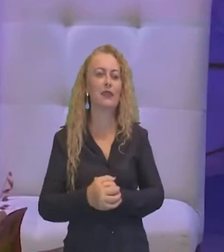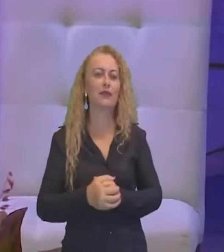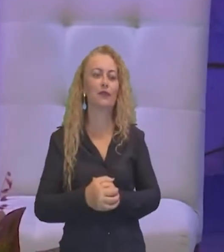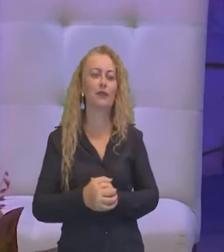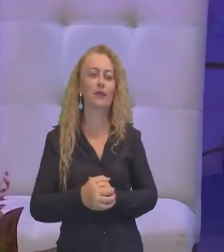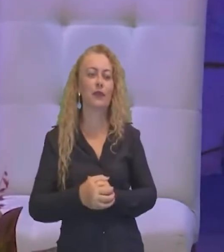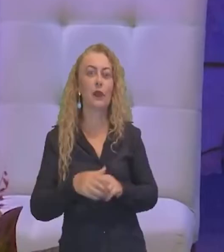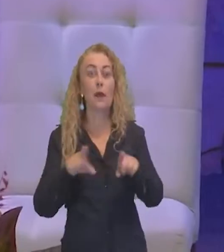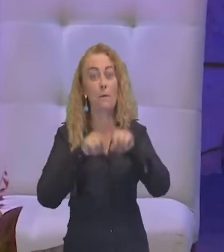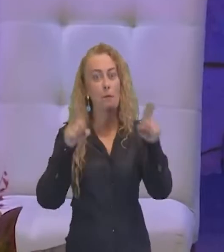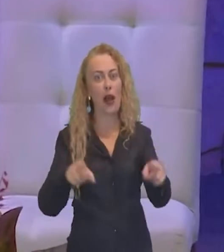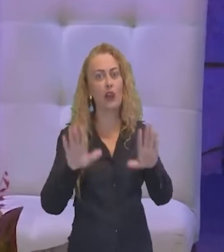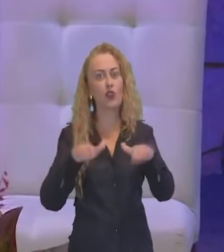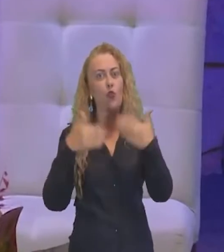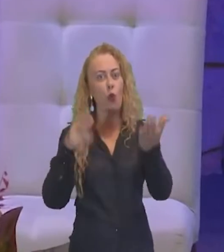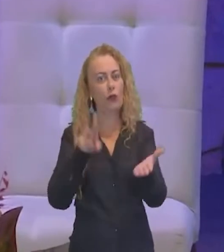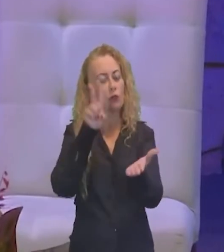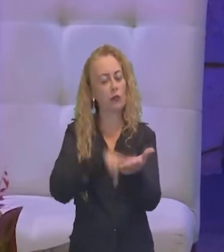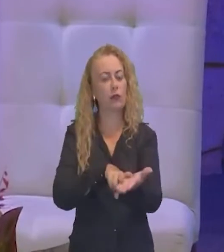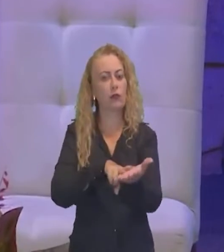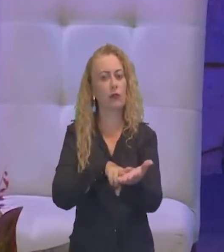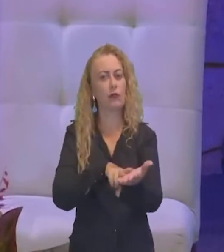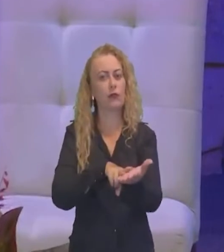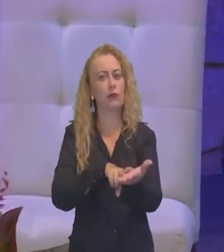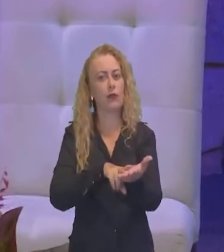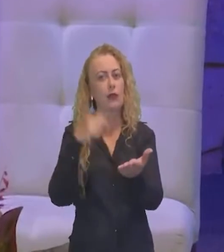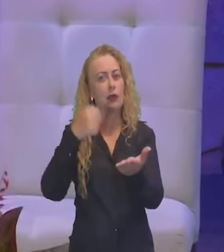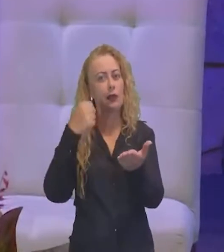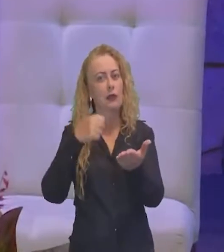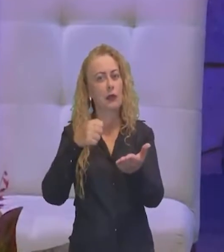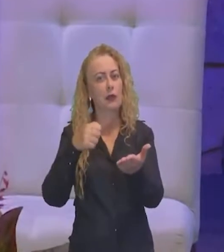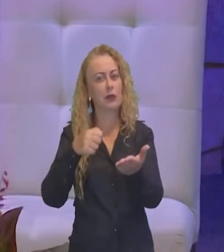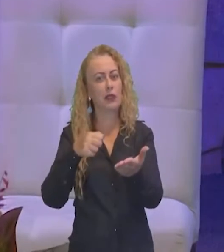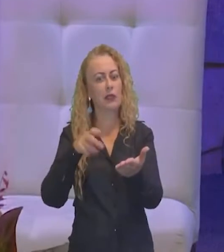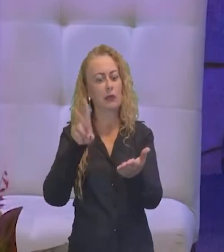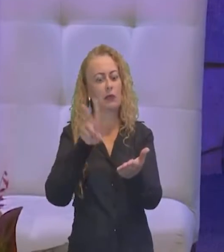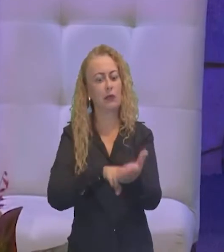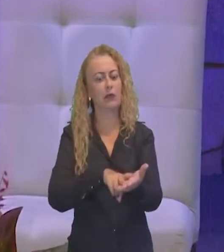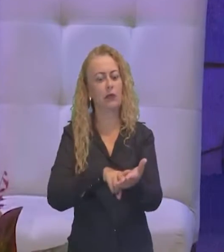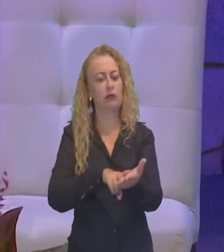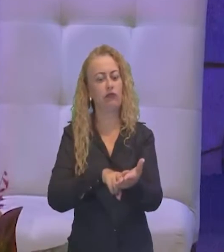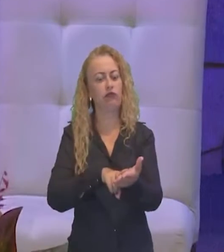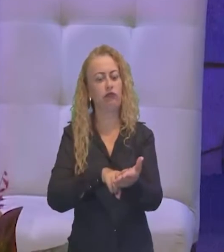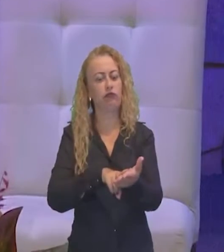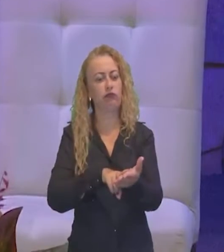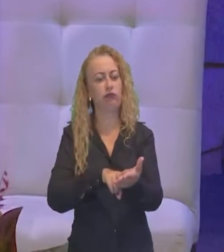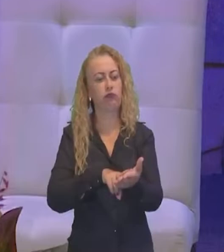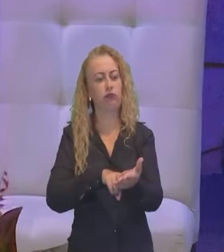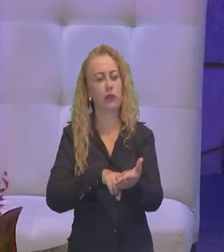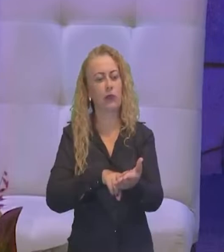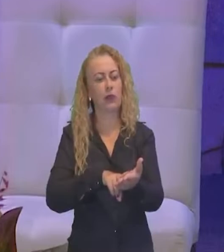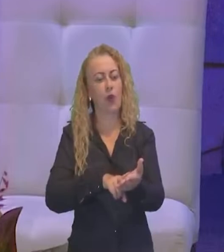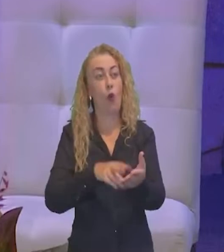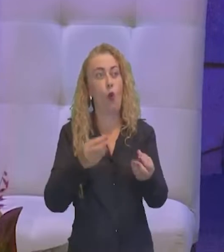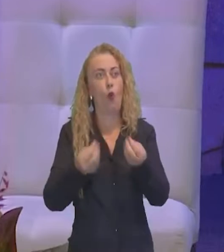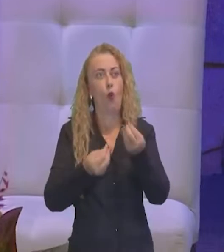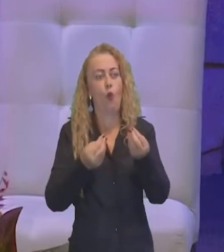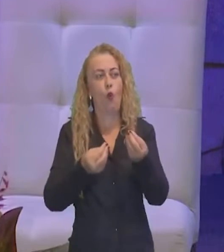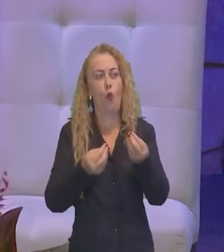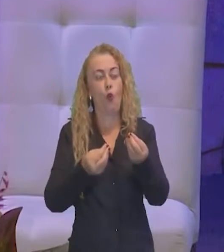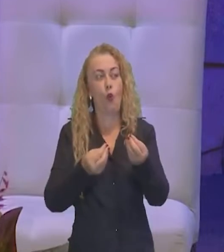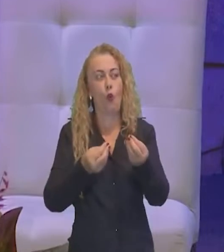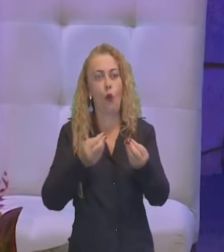quando você está lá no leito de hospital, quando você está com uma condenação sobre você, quando você está correndo risco de morte, o que